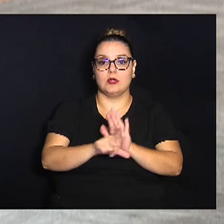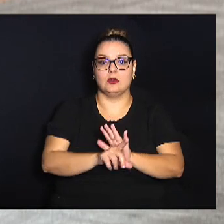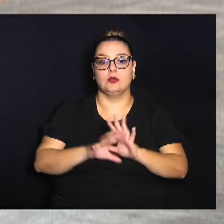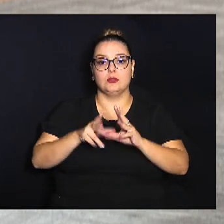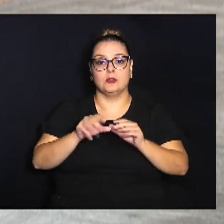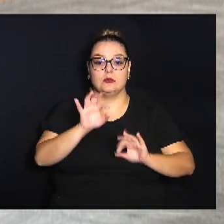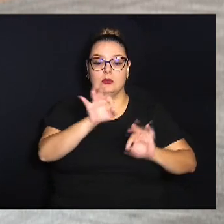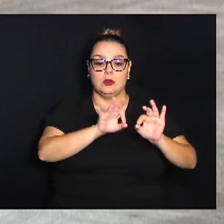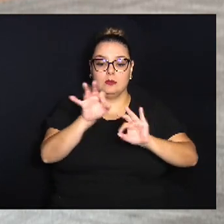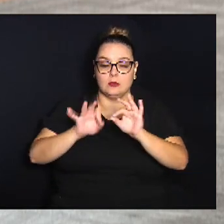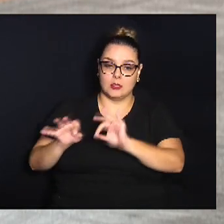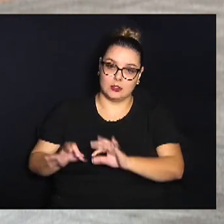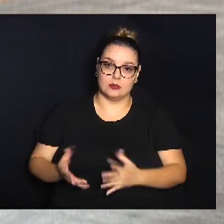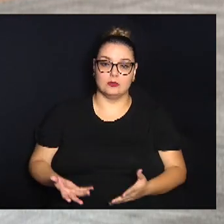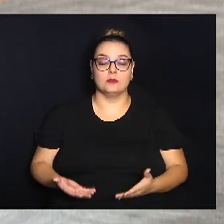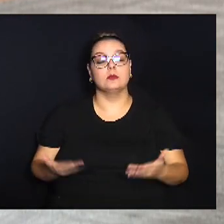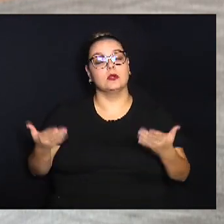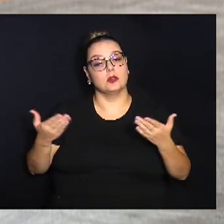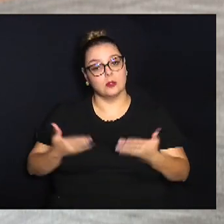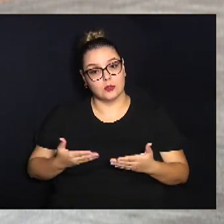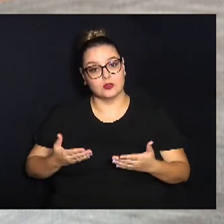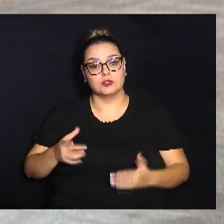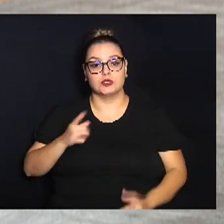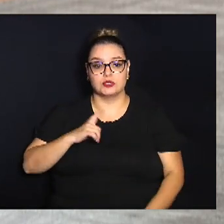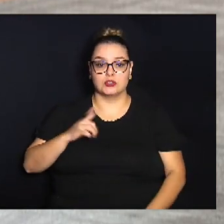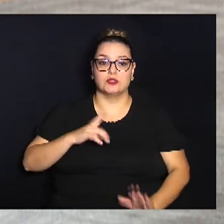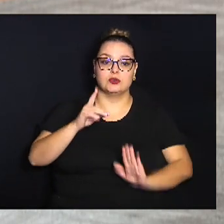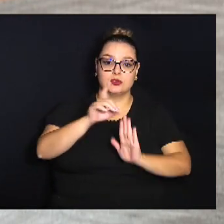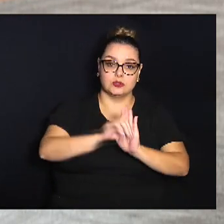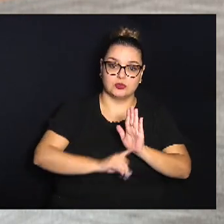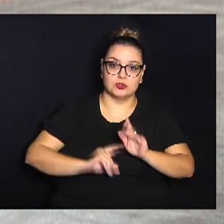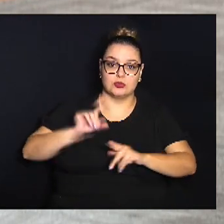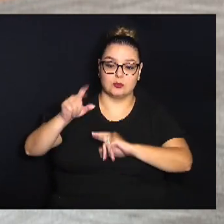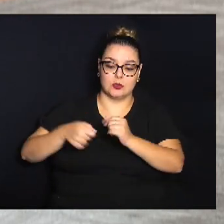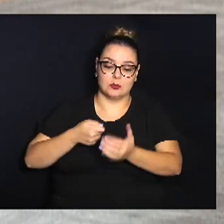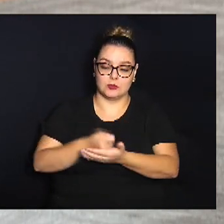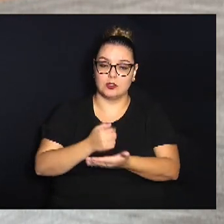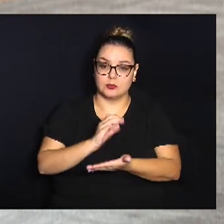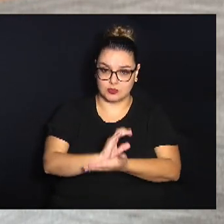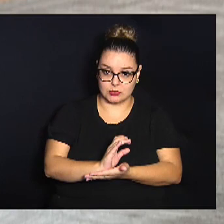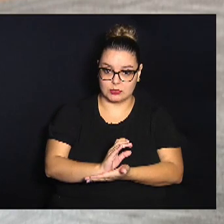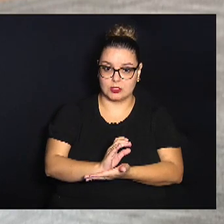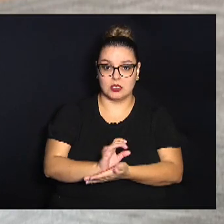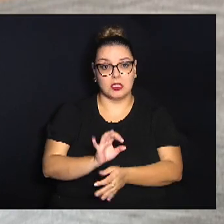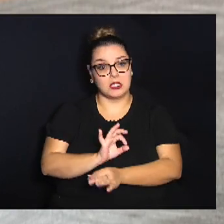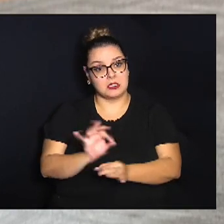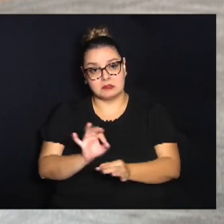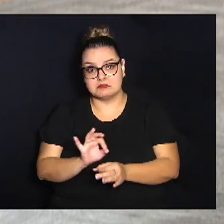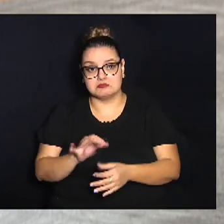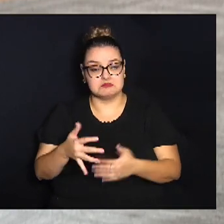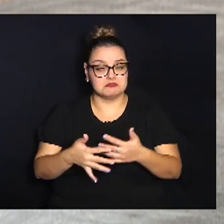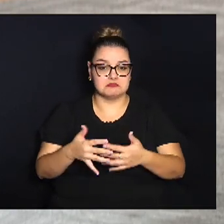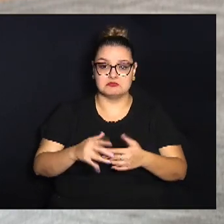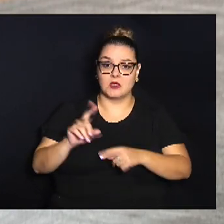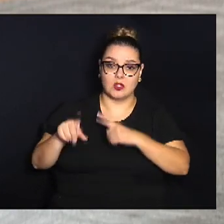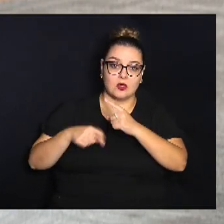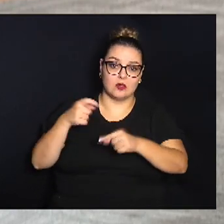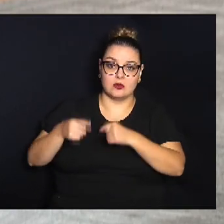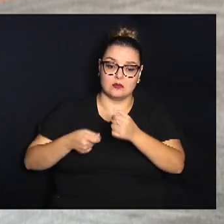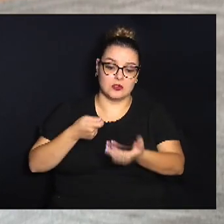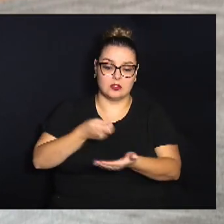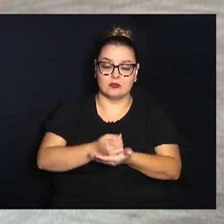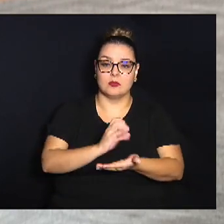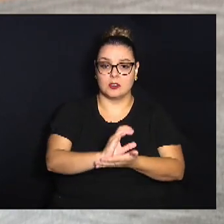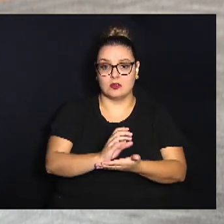decoração, embora hoje a gente tenha a prerrogativa de ter a emenda impositiva, e nada impede do vereador destinar um